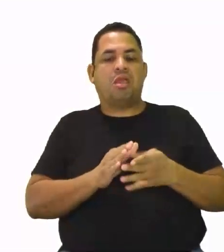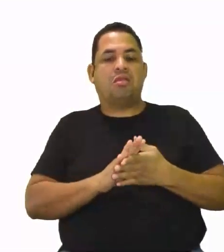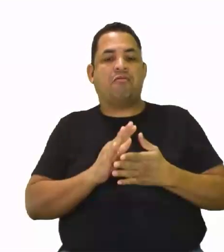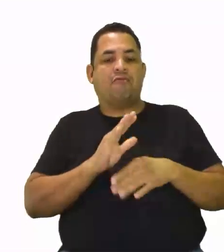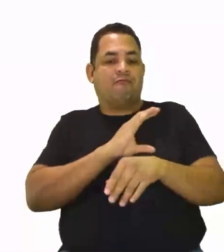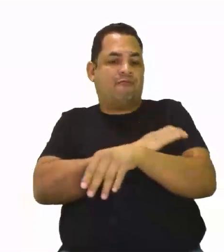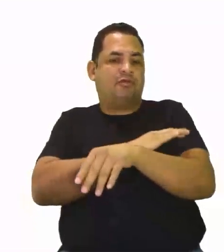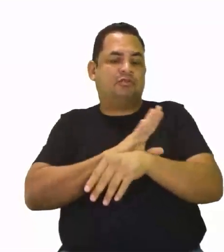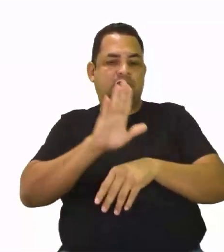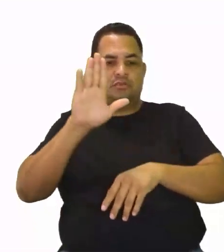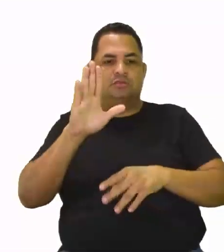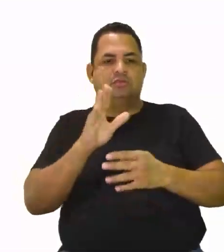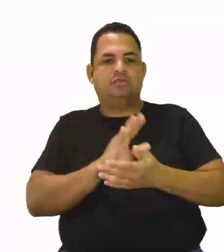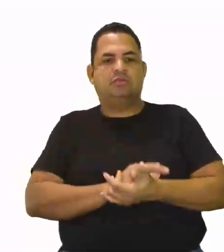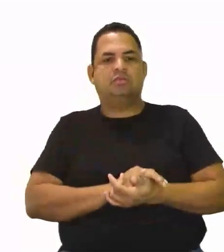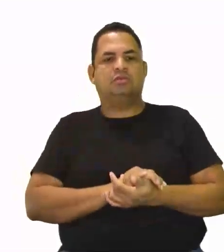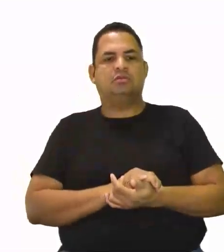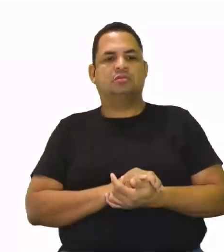fascista.